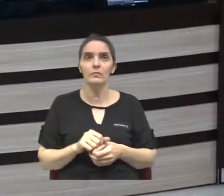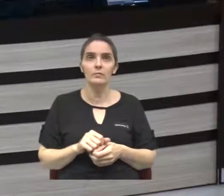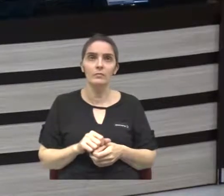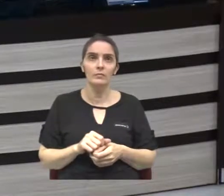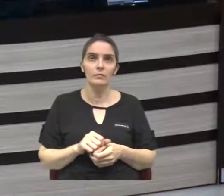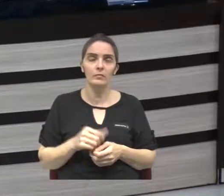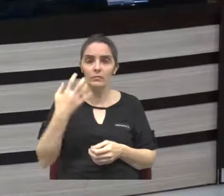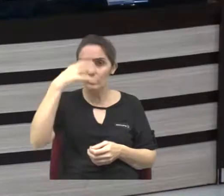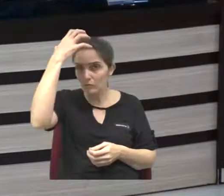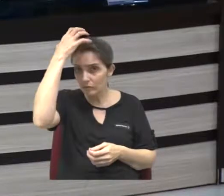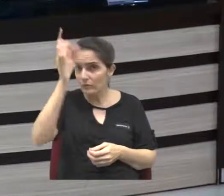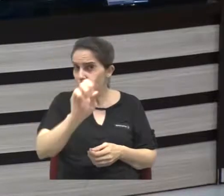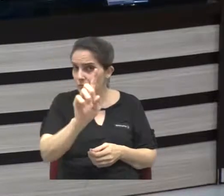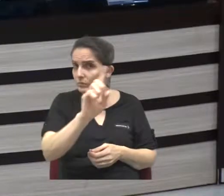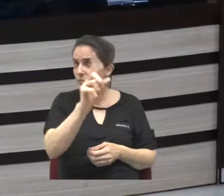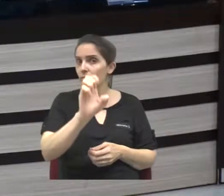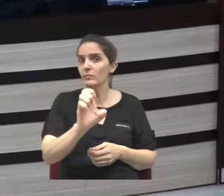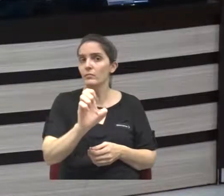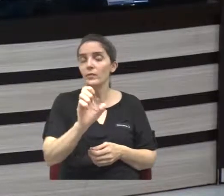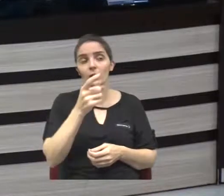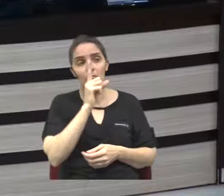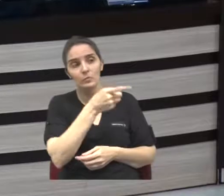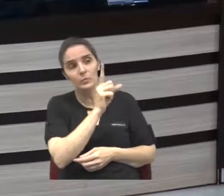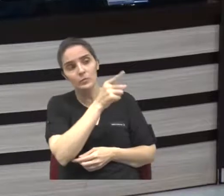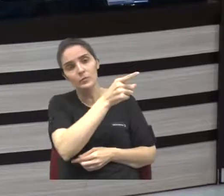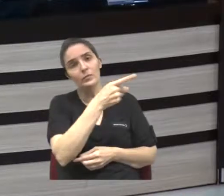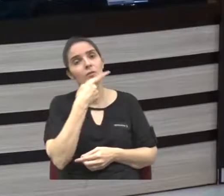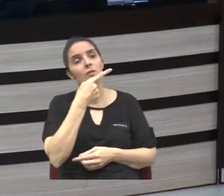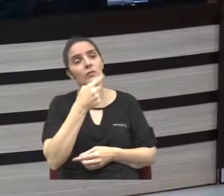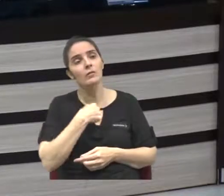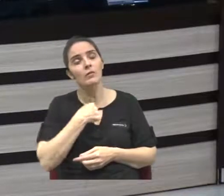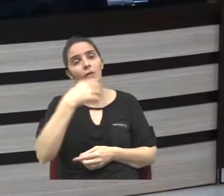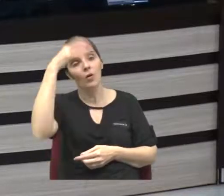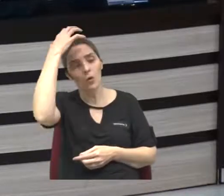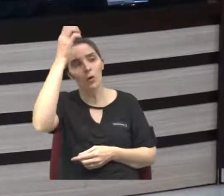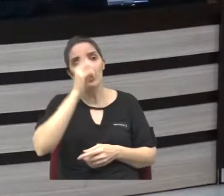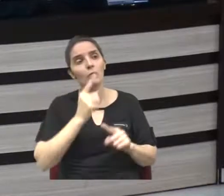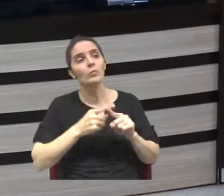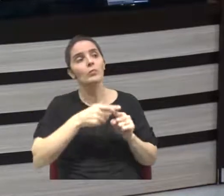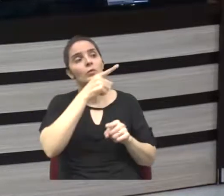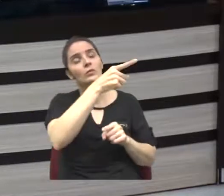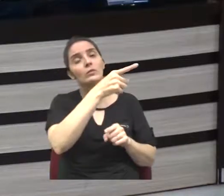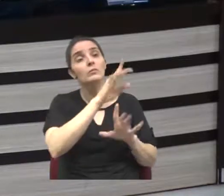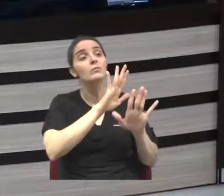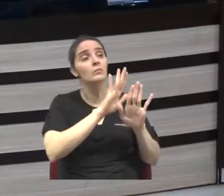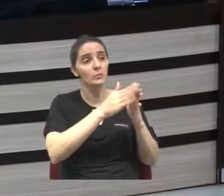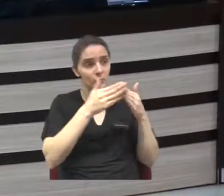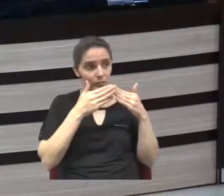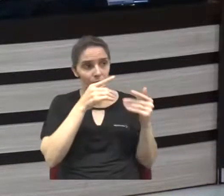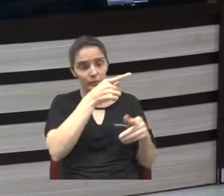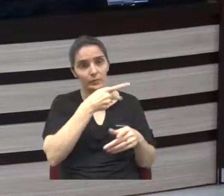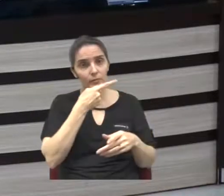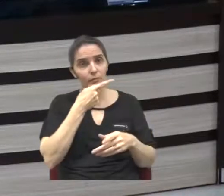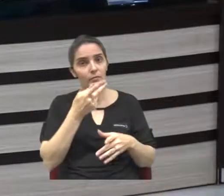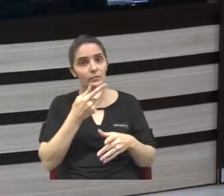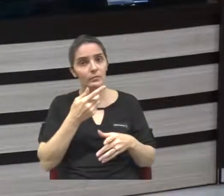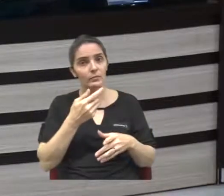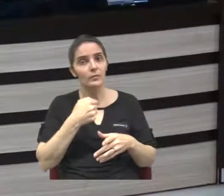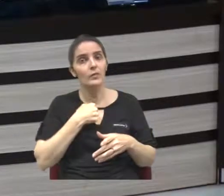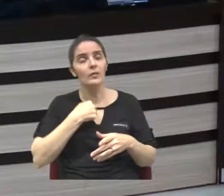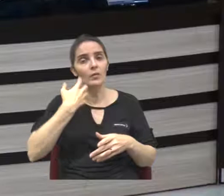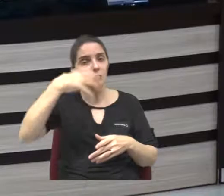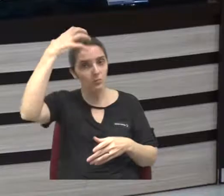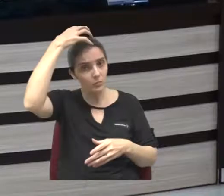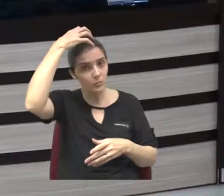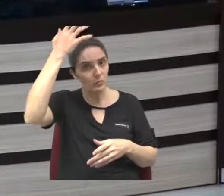não quero mais que a senhora me trate dessa forma, porque a senhora anda falando, por favor, falando dessa forma, me chamando de rei, e eu não